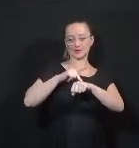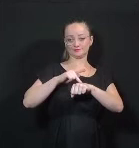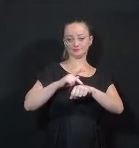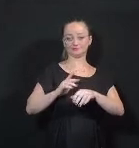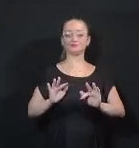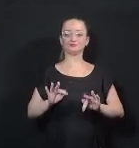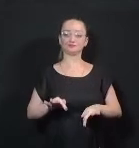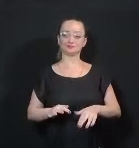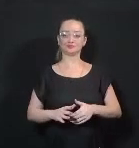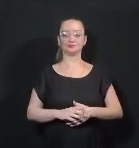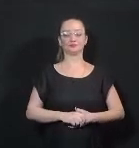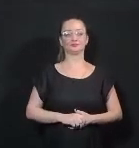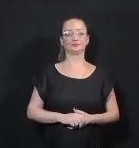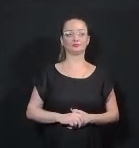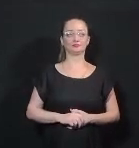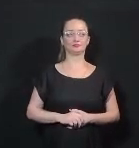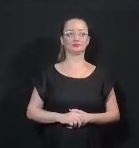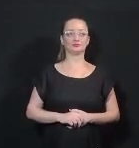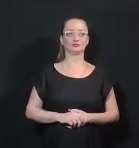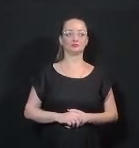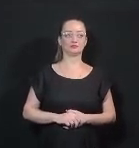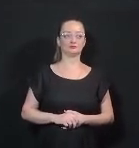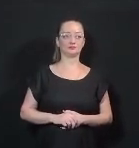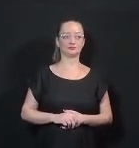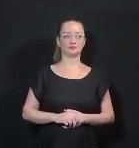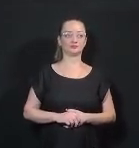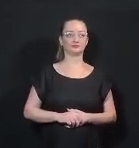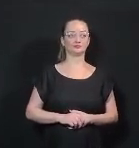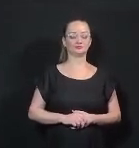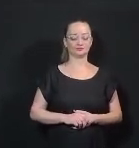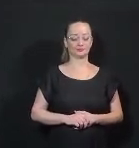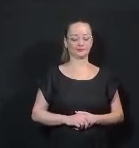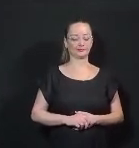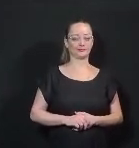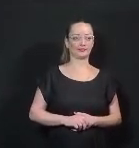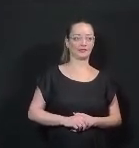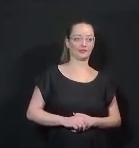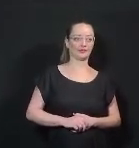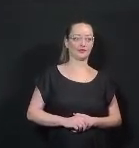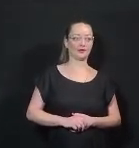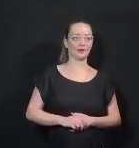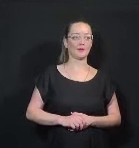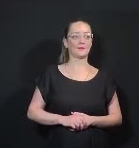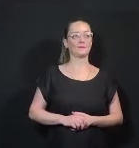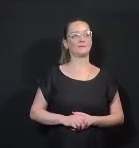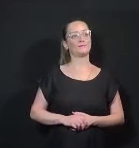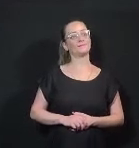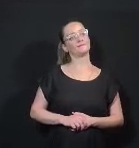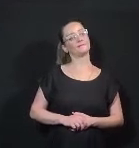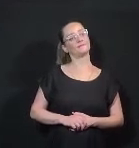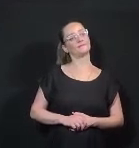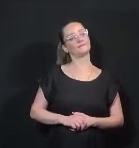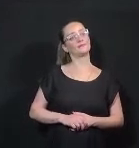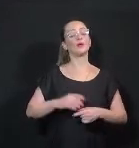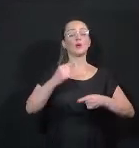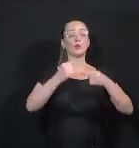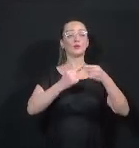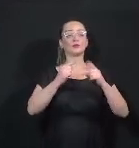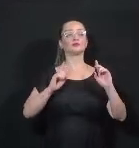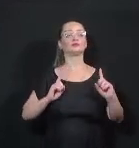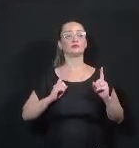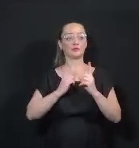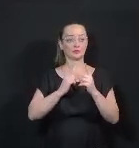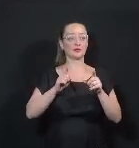Finalizando, aqui as políticas de enfrentamento, a assimetria na representação política,